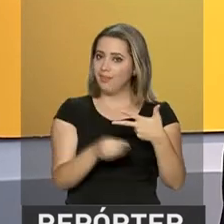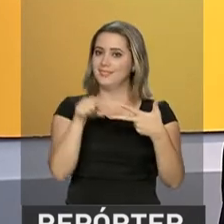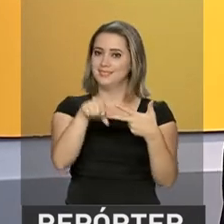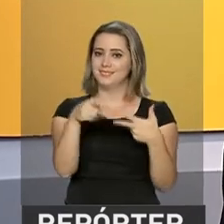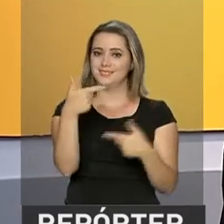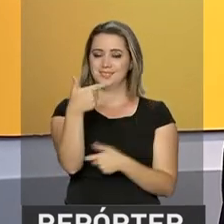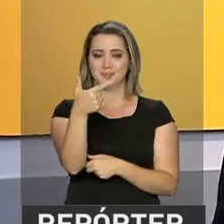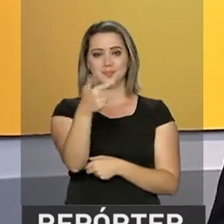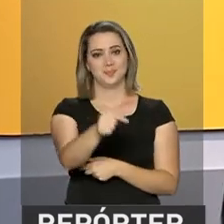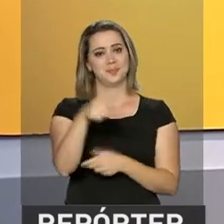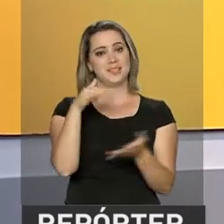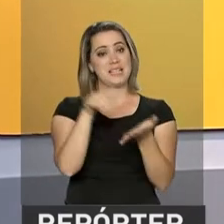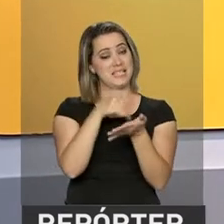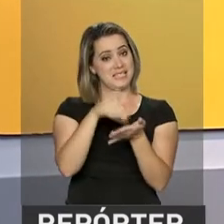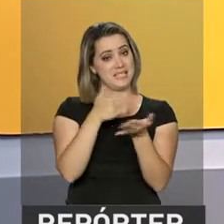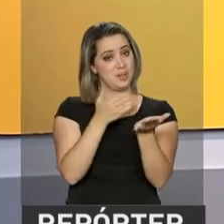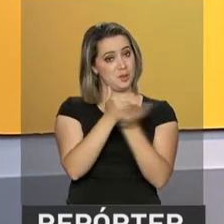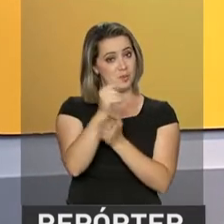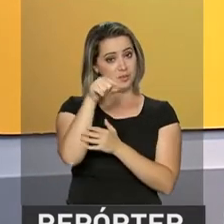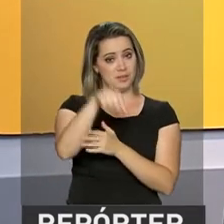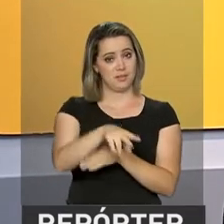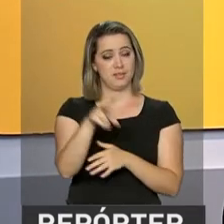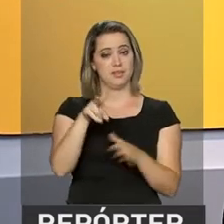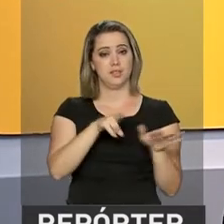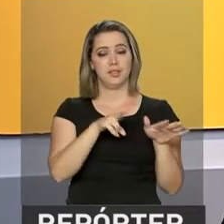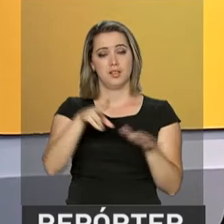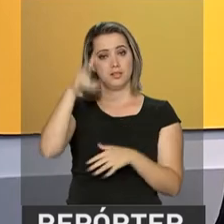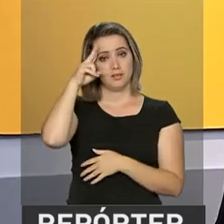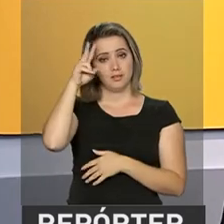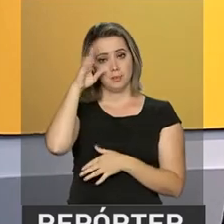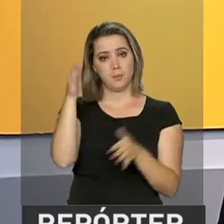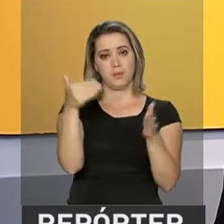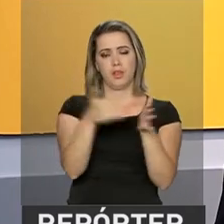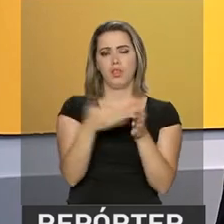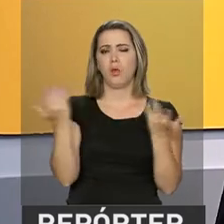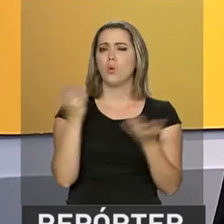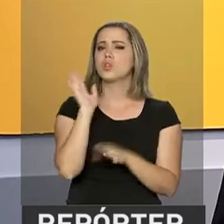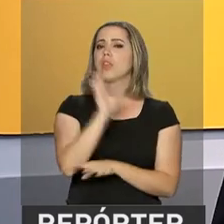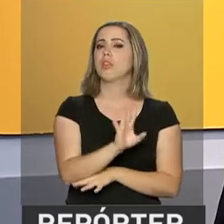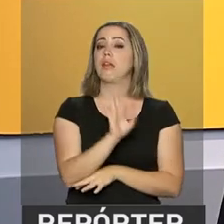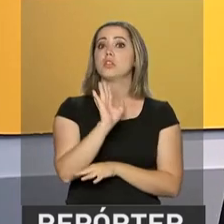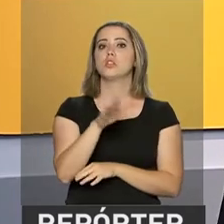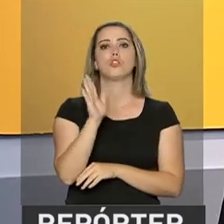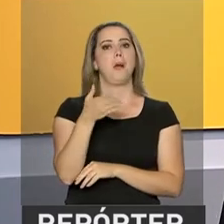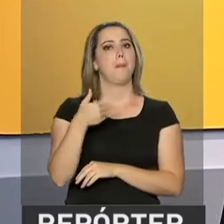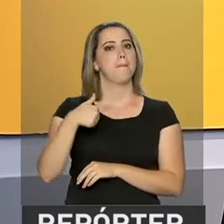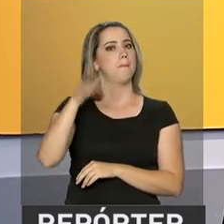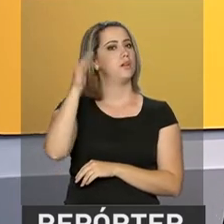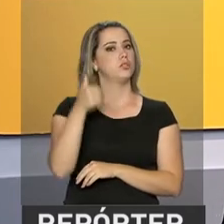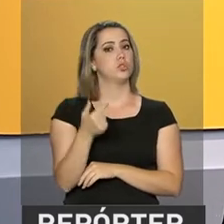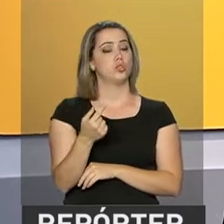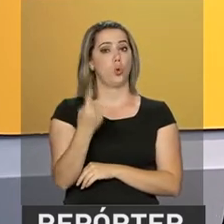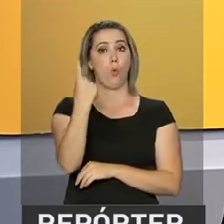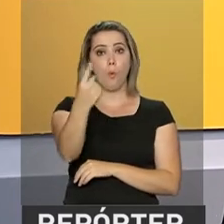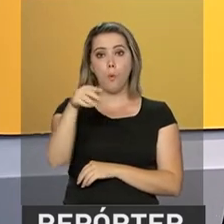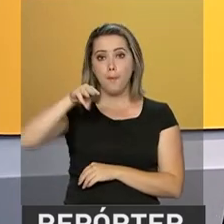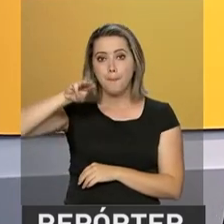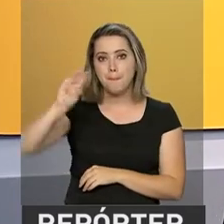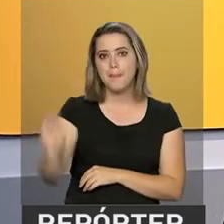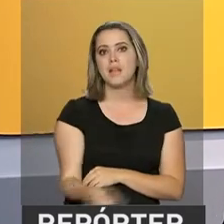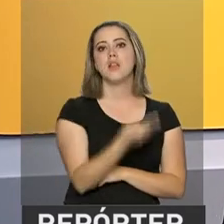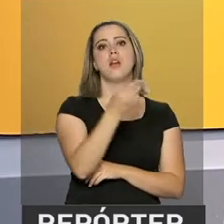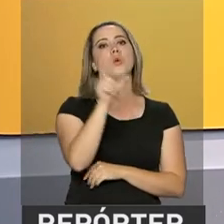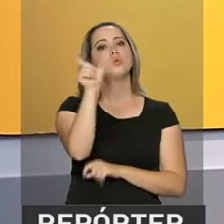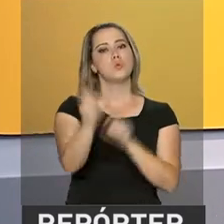inscrições começaram nesta segunda-feira e até o início da tarde de hoje, mais de 1 milhão de pessoas já tinham